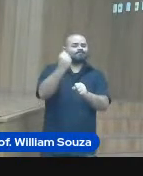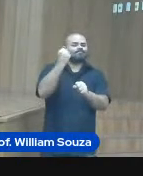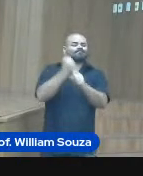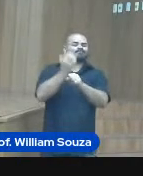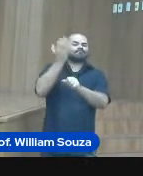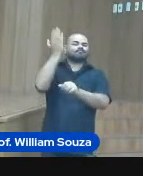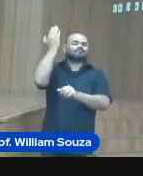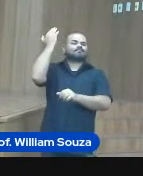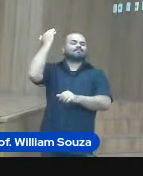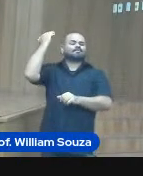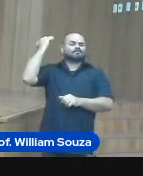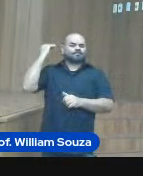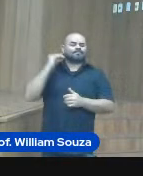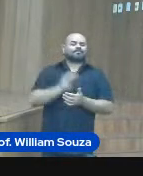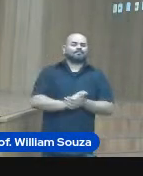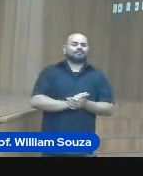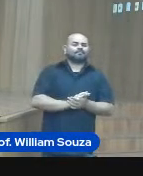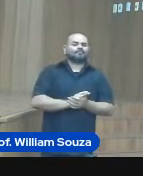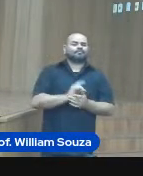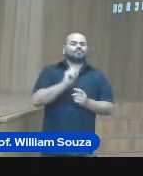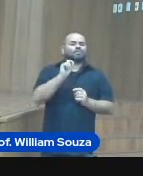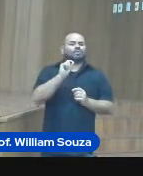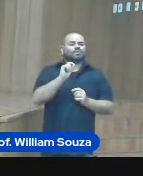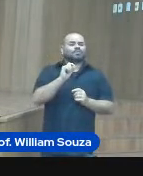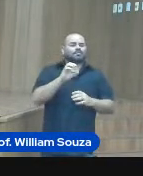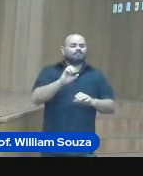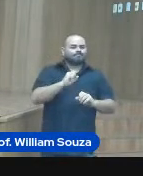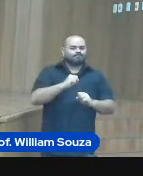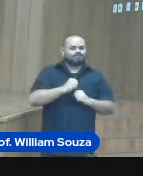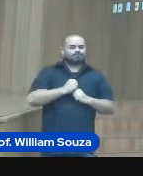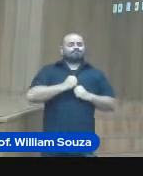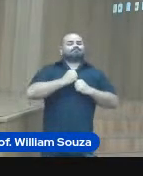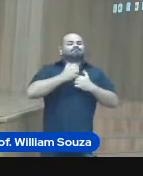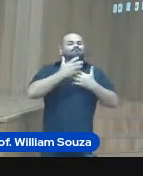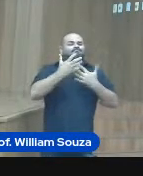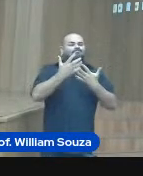que impactam o nosso modo de vida até hoje.